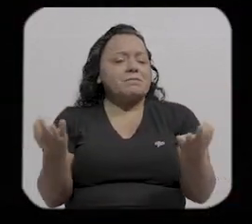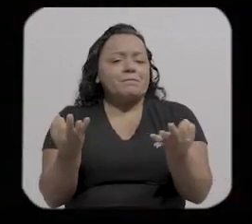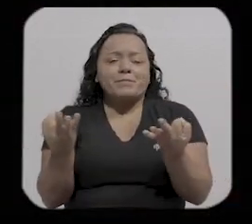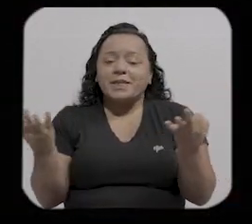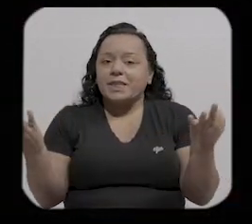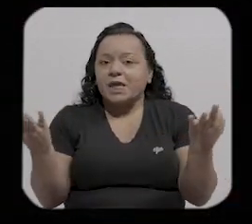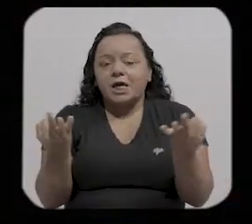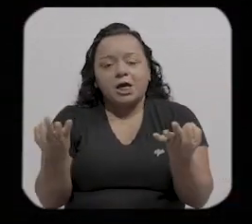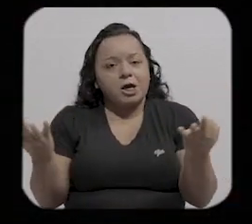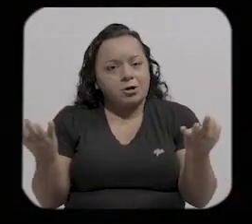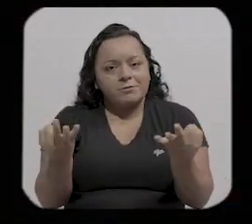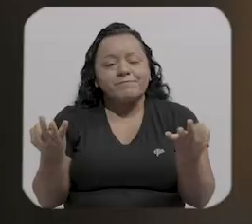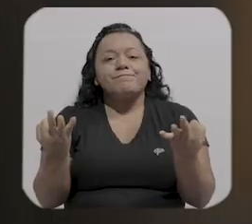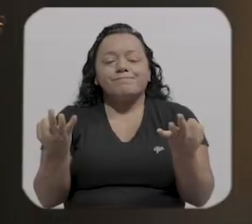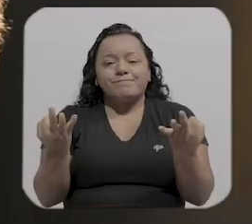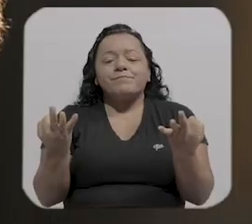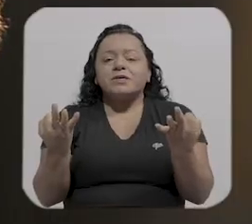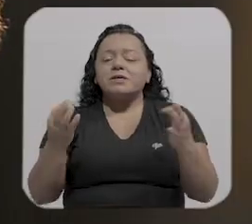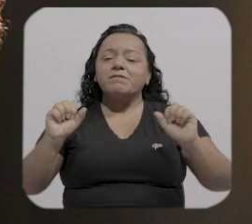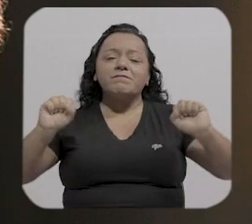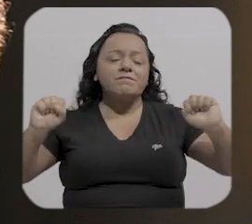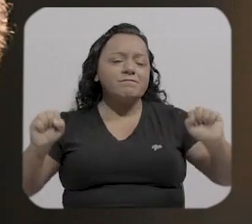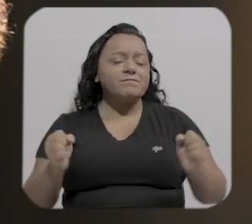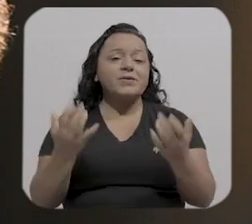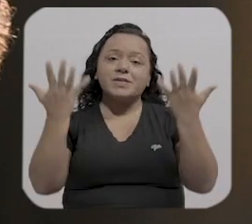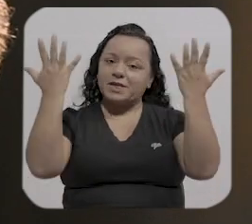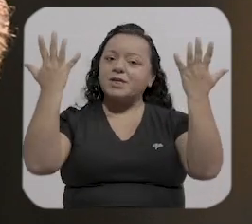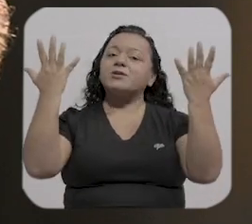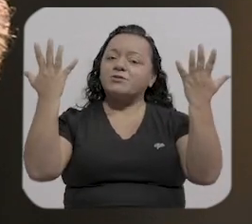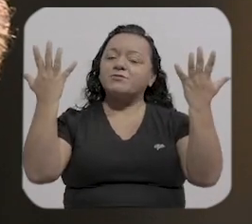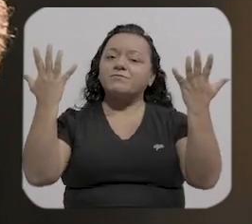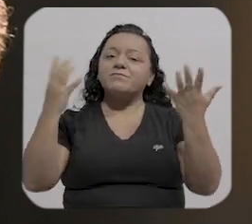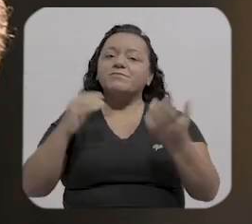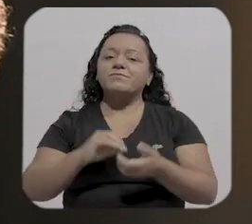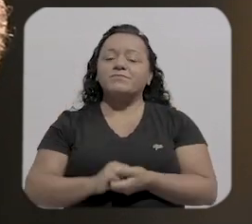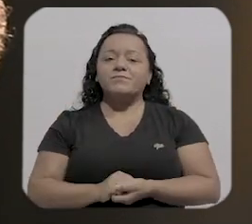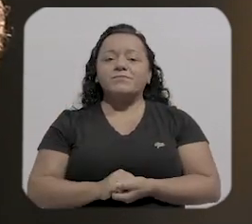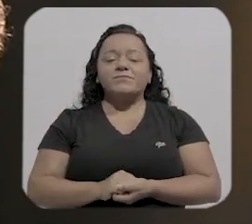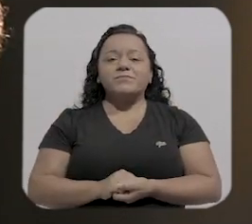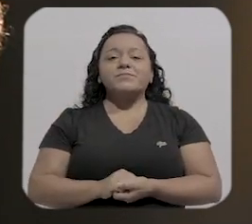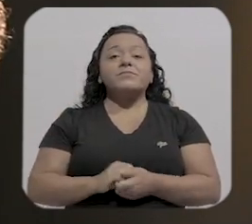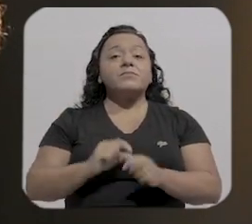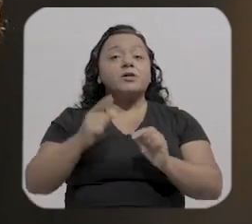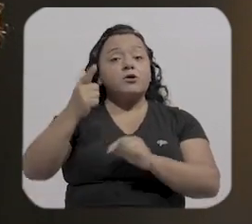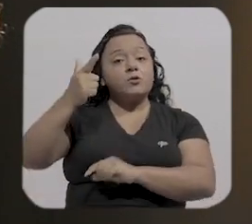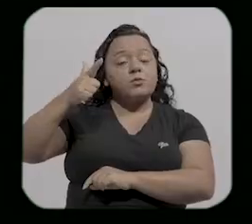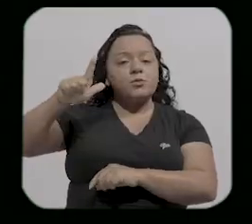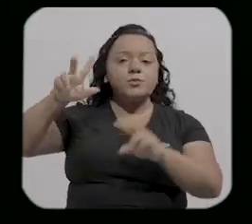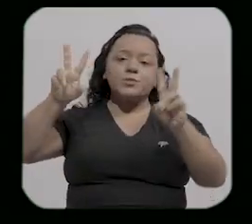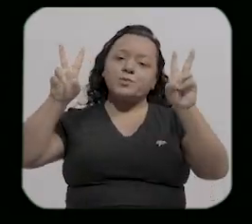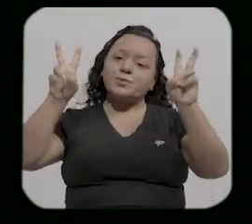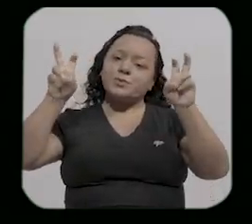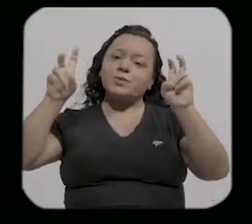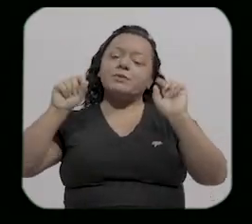grandeza espetacular. É fantástico eu acho